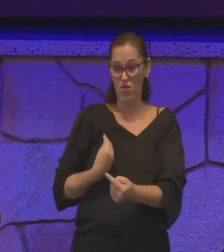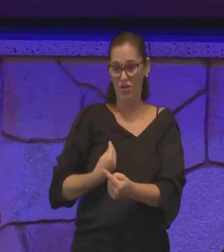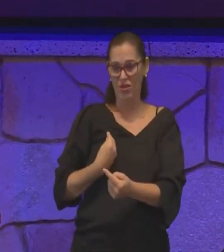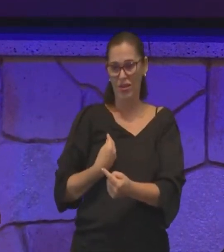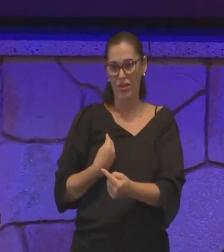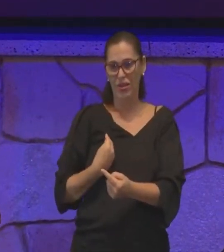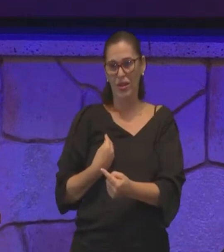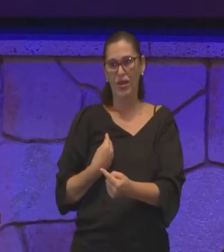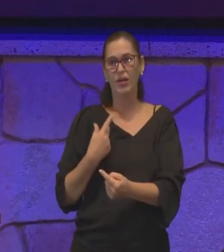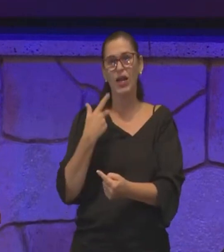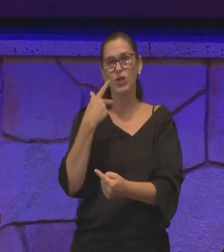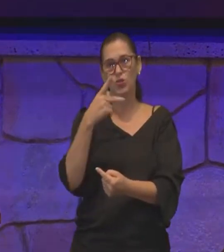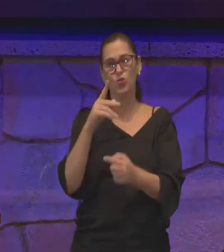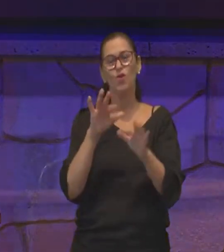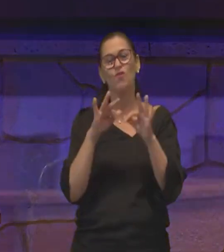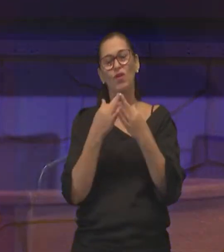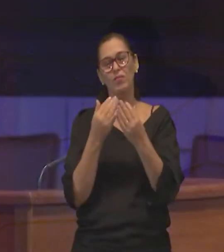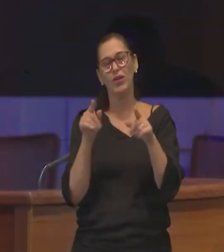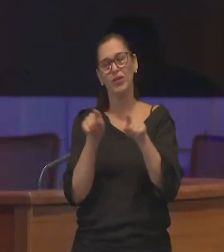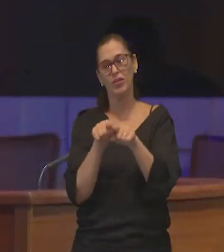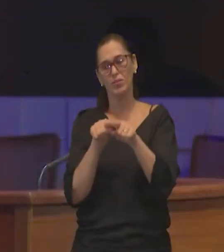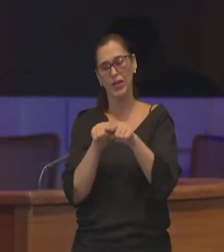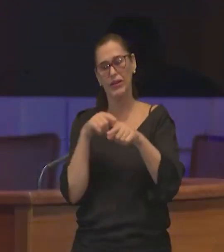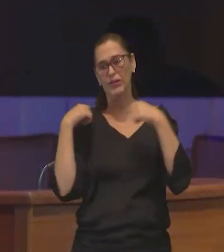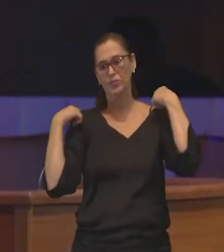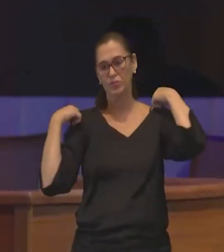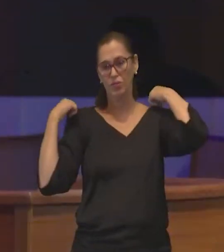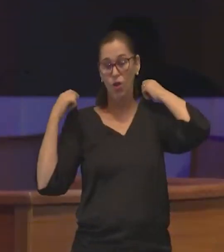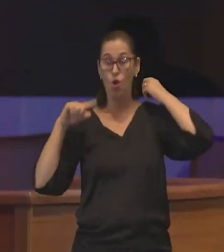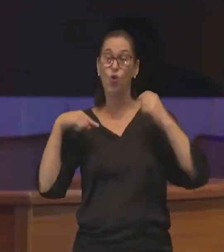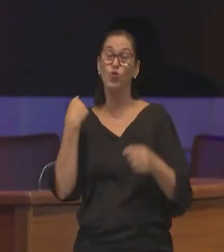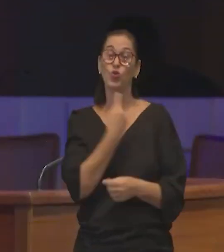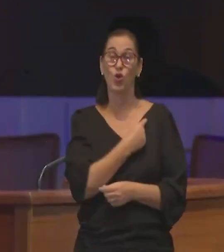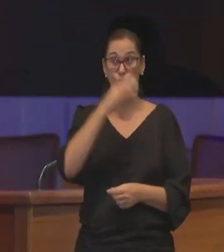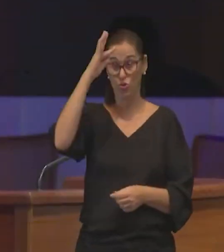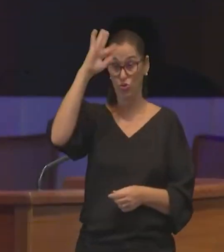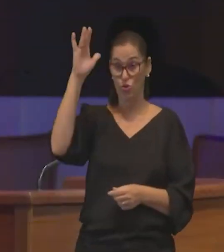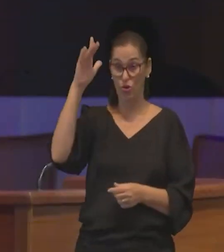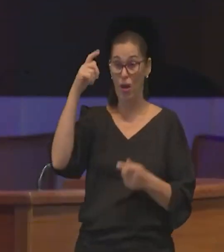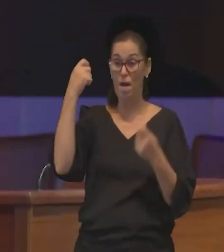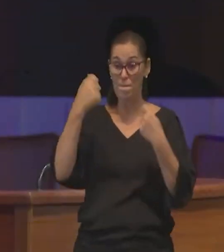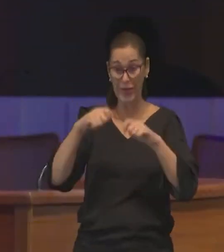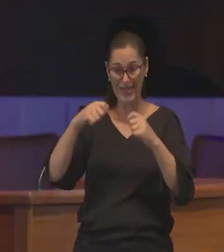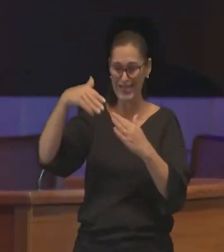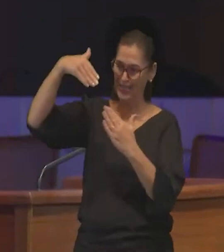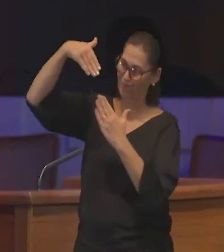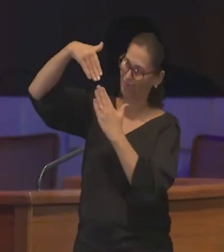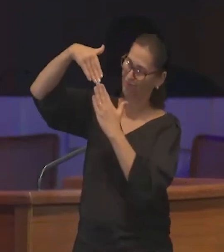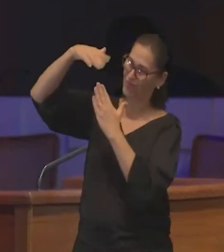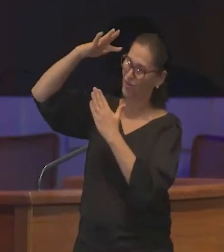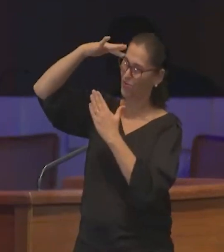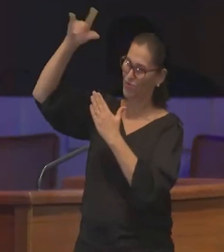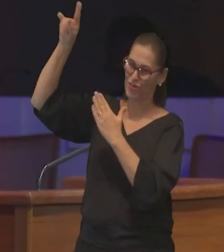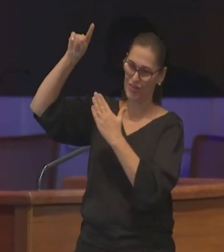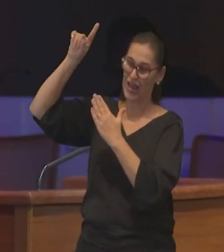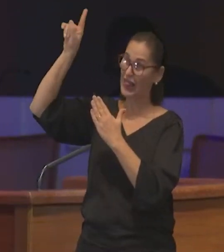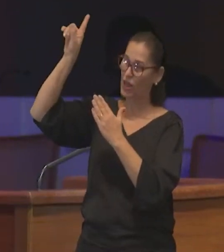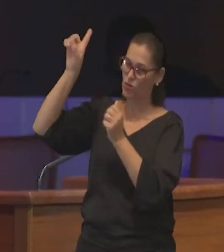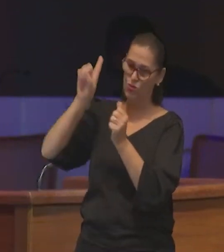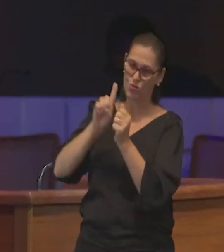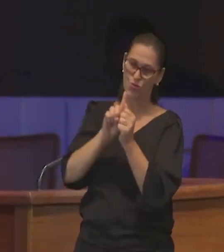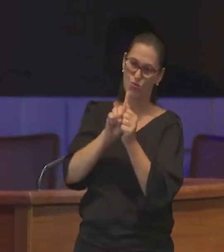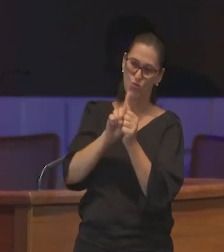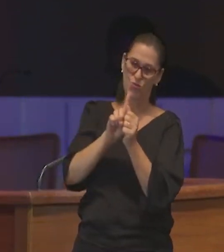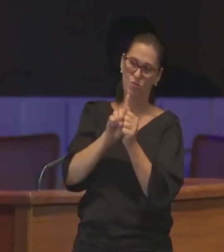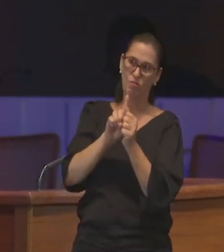também para a sua família. Os nossos sonhos, meus irmãos, devem ser os sonhos de Deus. Deus tem que estar nisso. Não